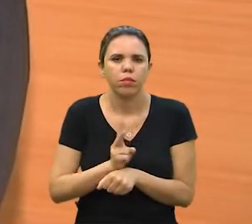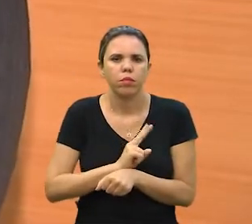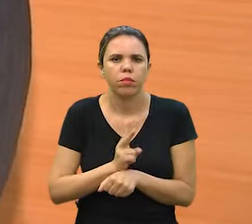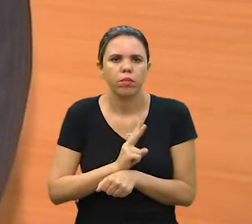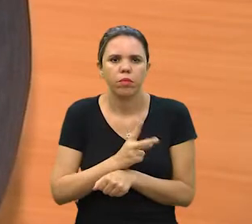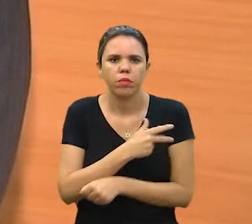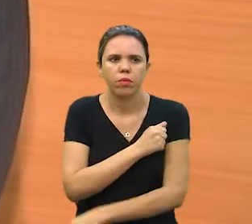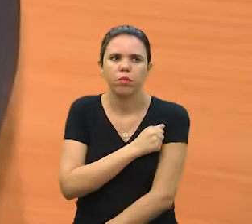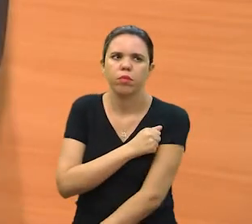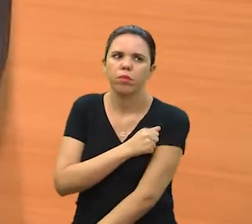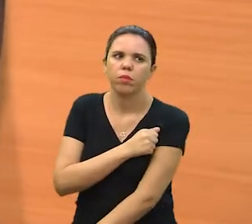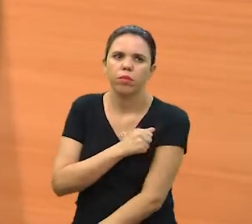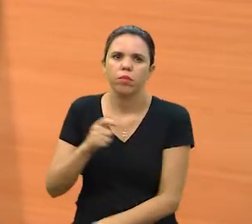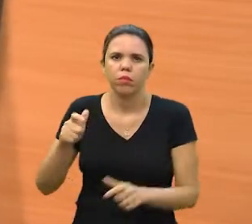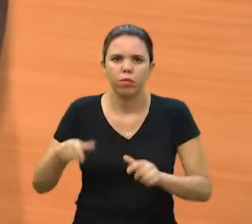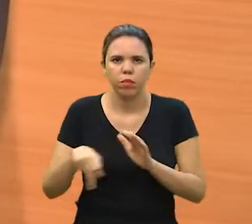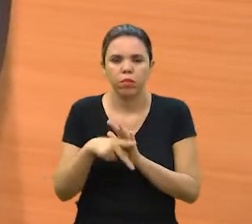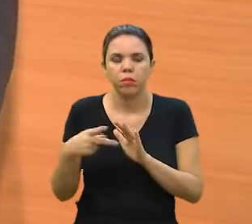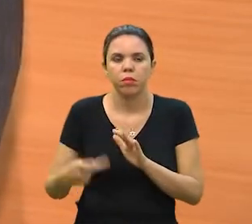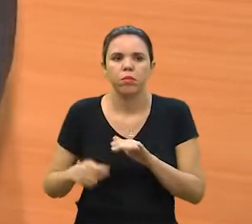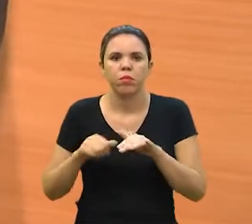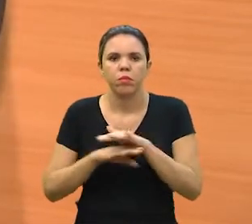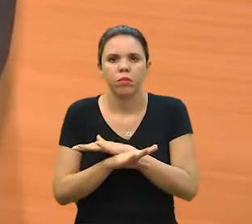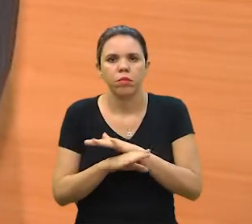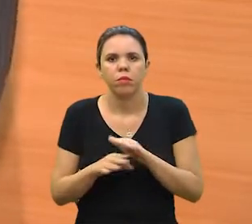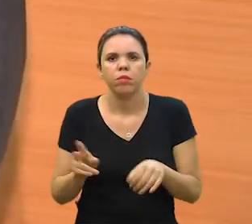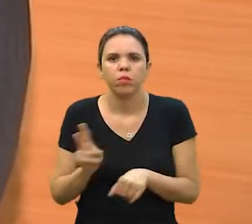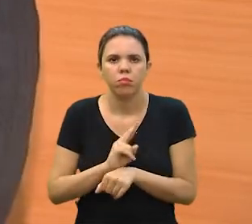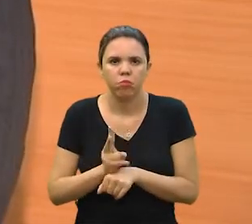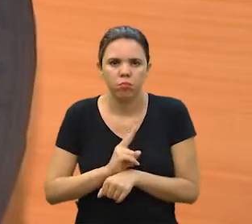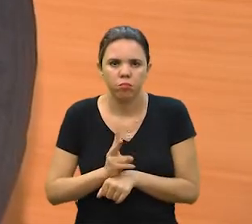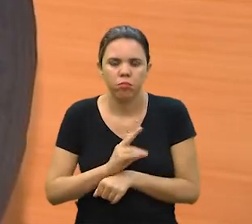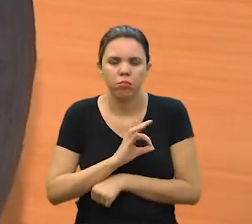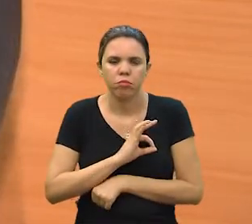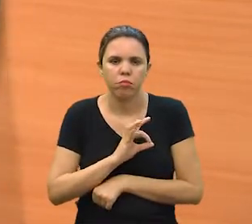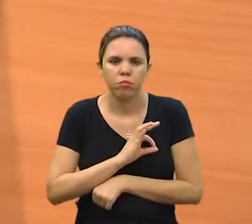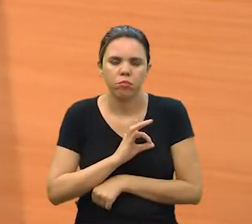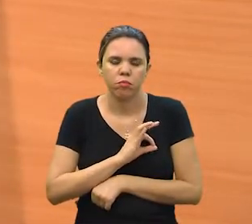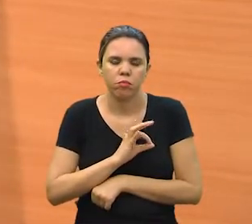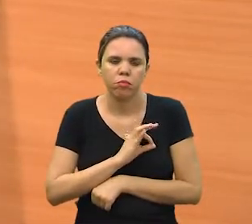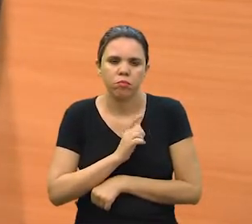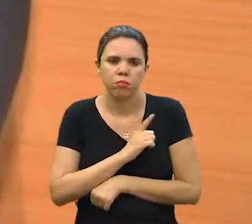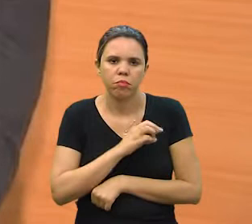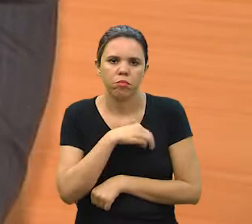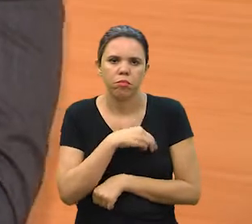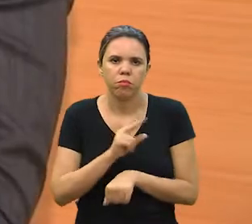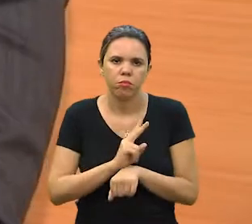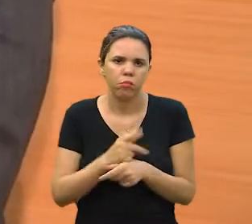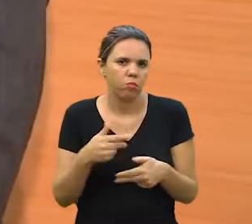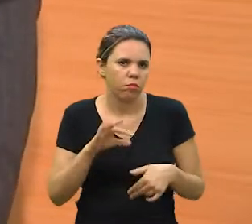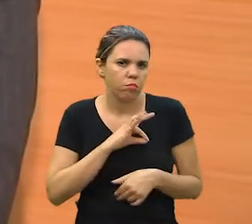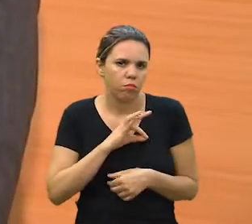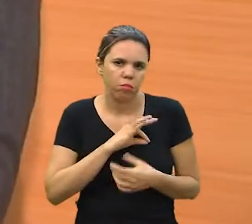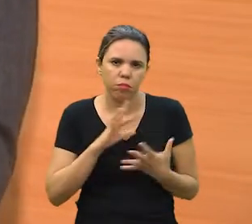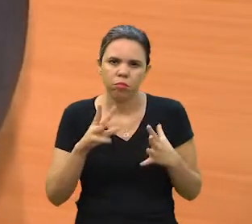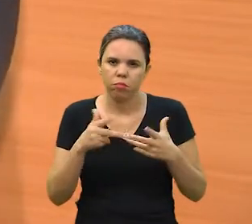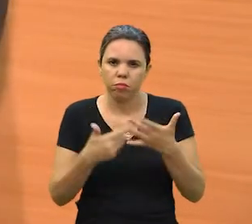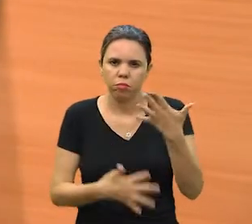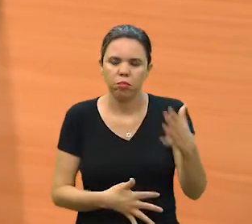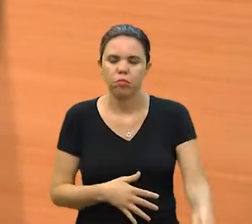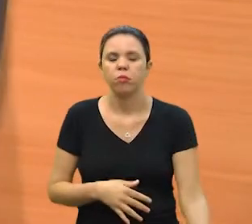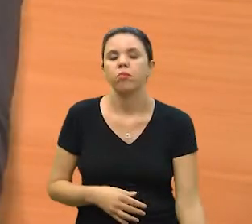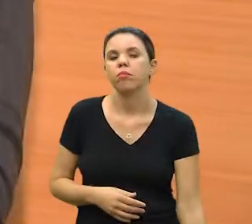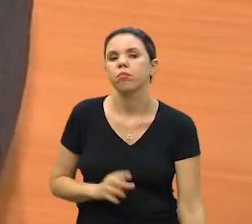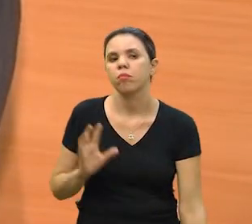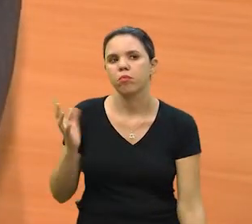guarda dessas vacinas no local apropriado, também com escolta policial, da Guarda Municipal, da Polícia Militar. Então tem